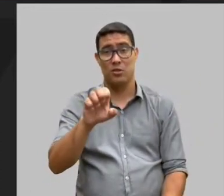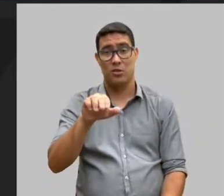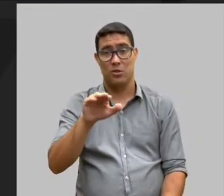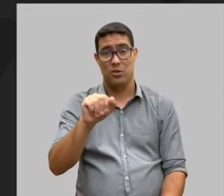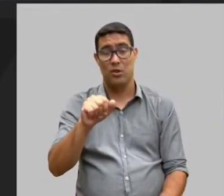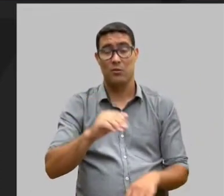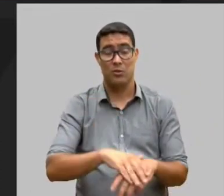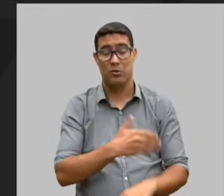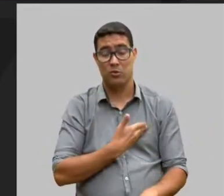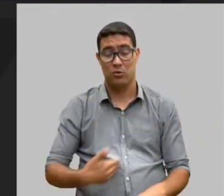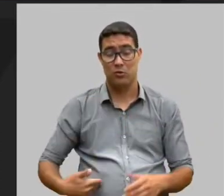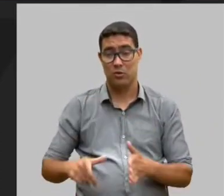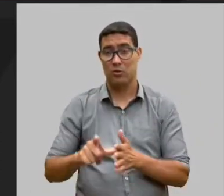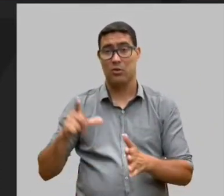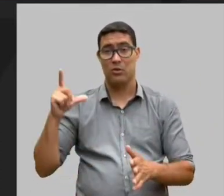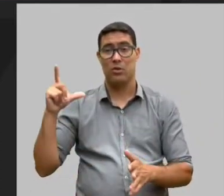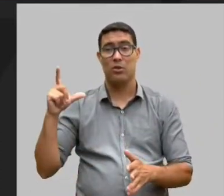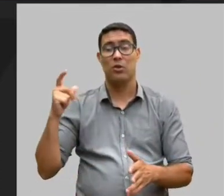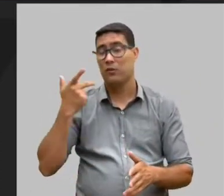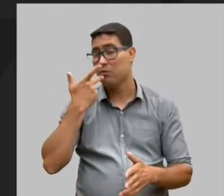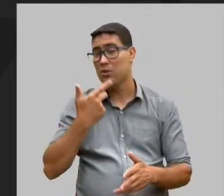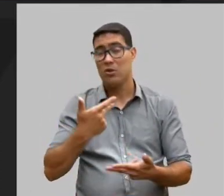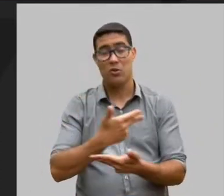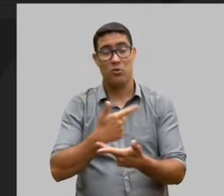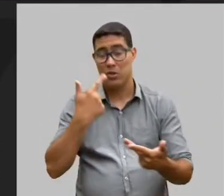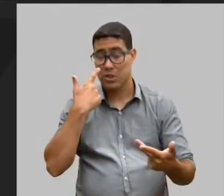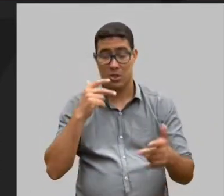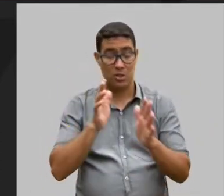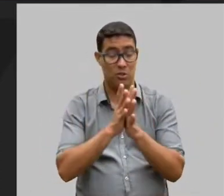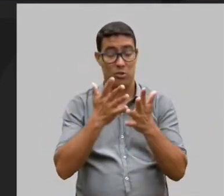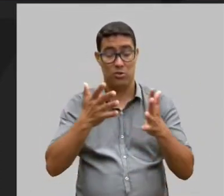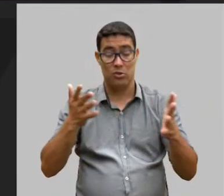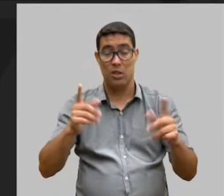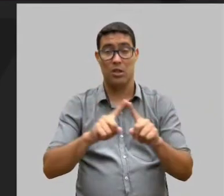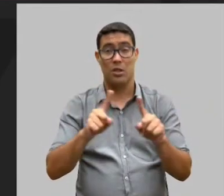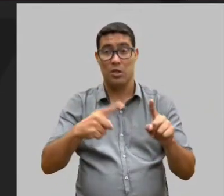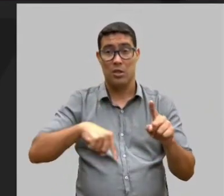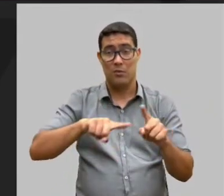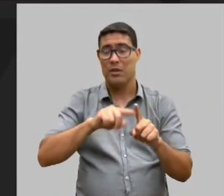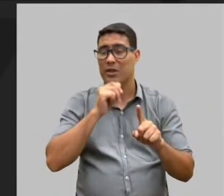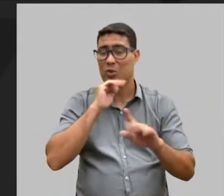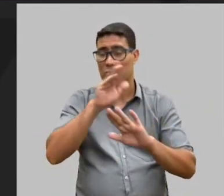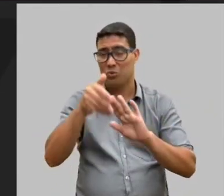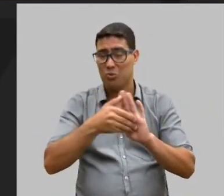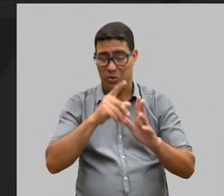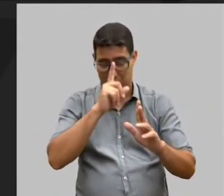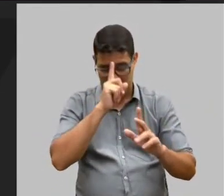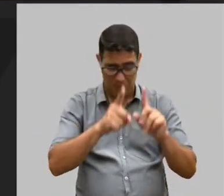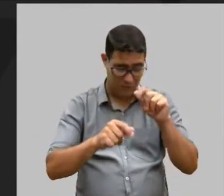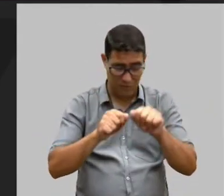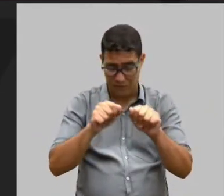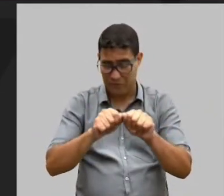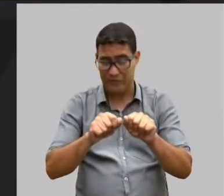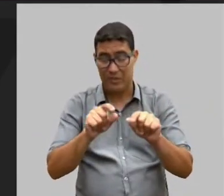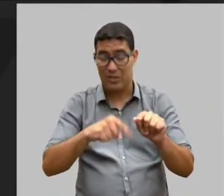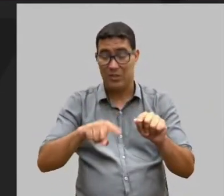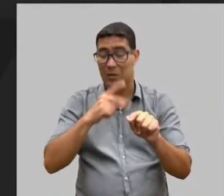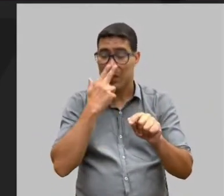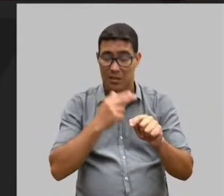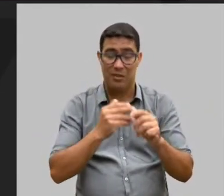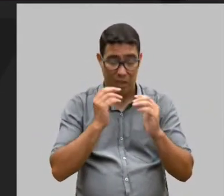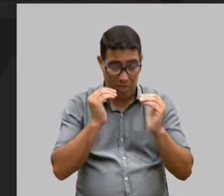governo anterior como se fosse algo extraordinário então abaixa cabeça por tudo que faz então Não houve um acordo